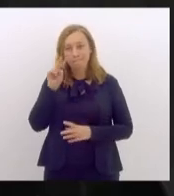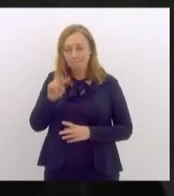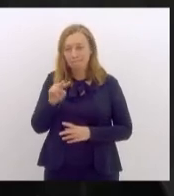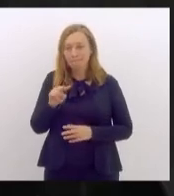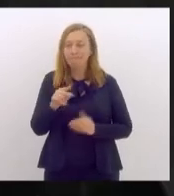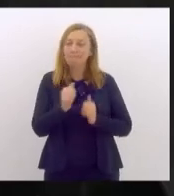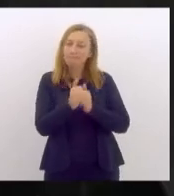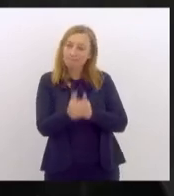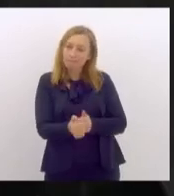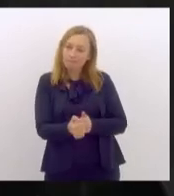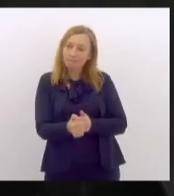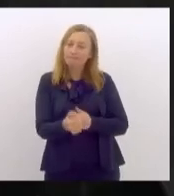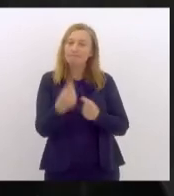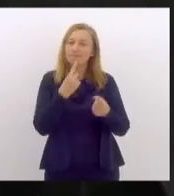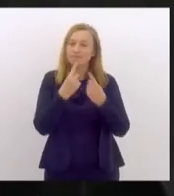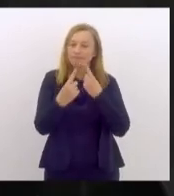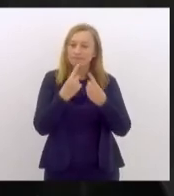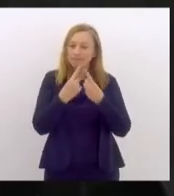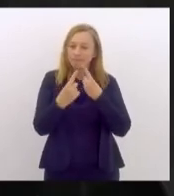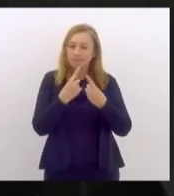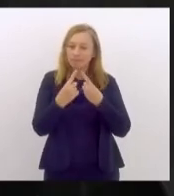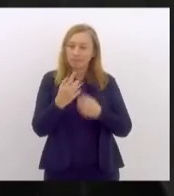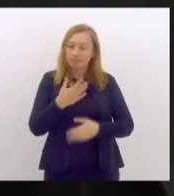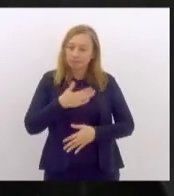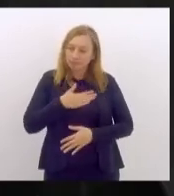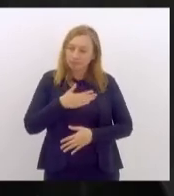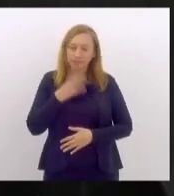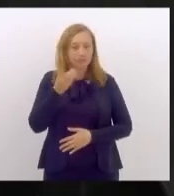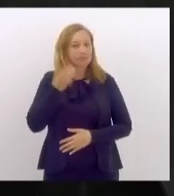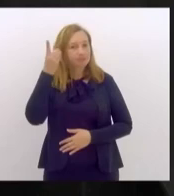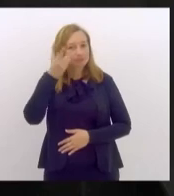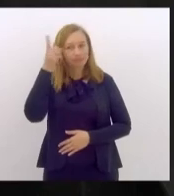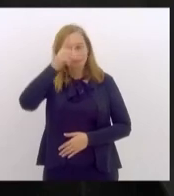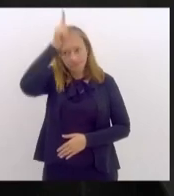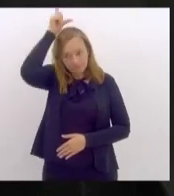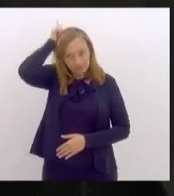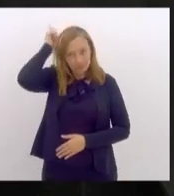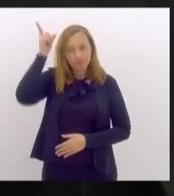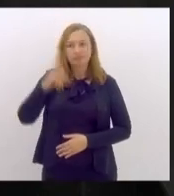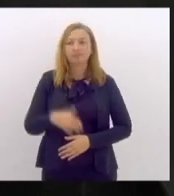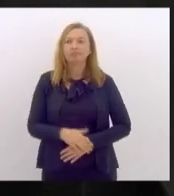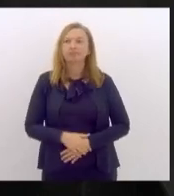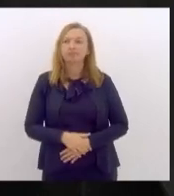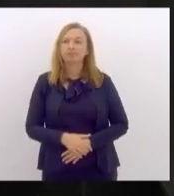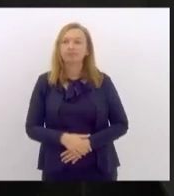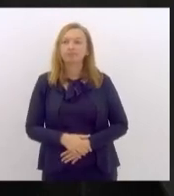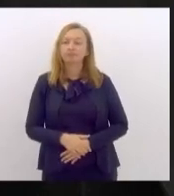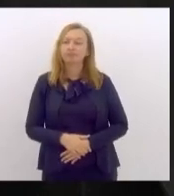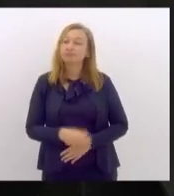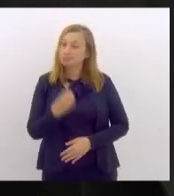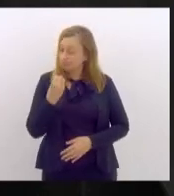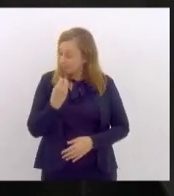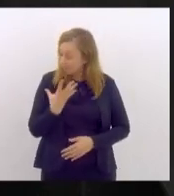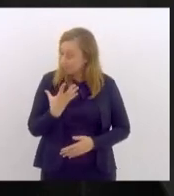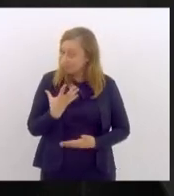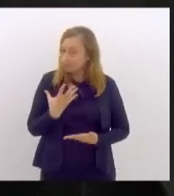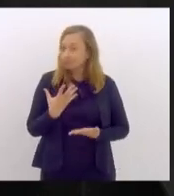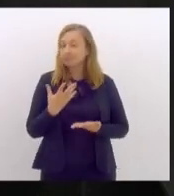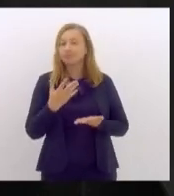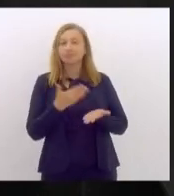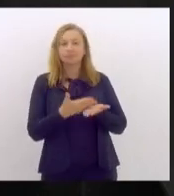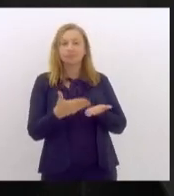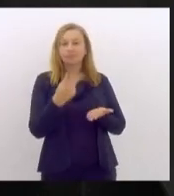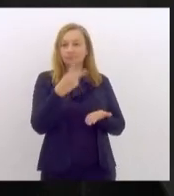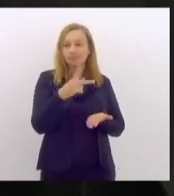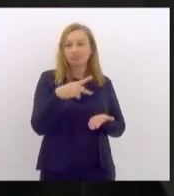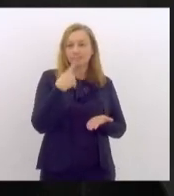que acompanha que esse debate que para mim Deputado Luiz Paulo foi bastante enriquecedor desde a sua fala